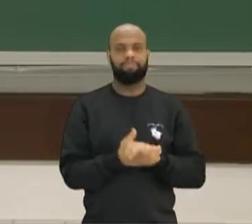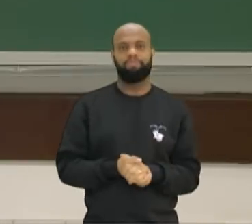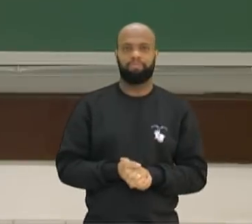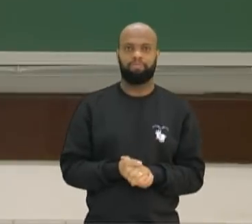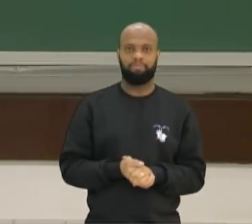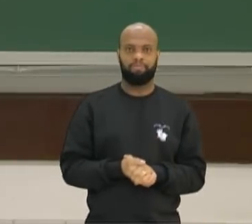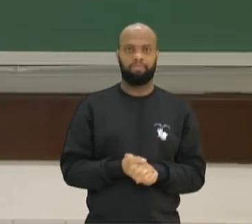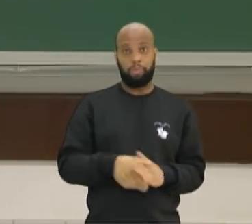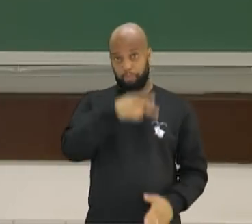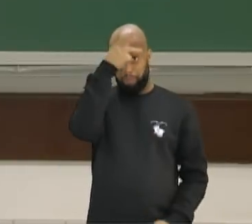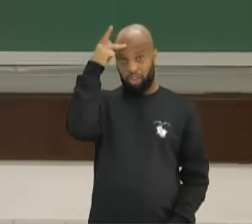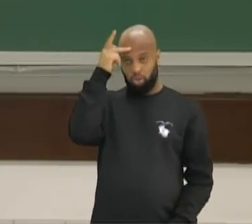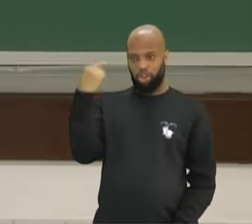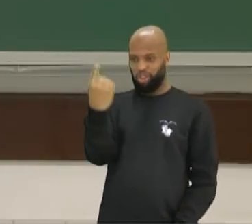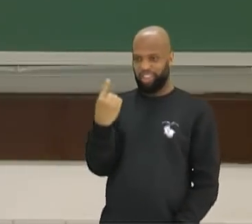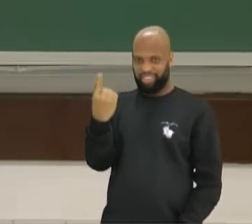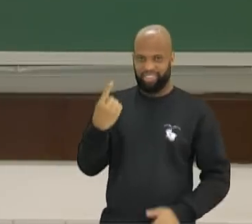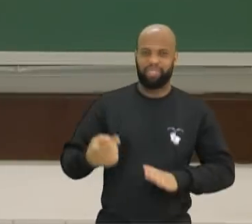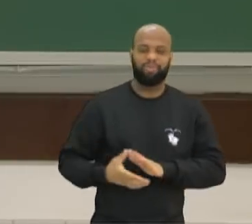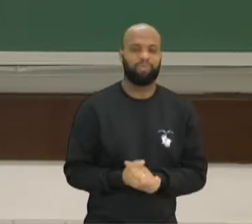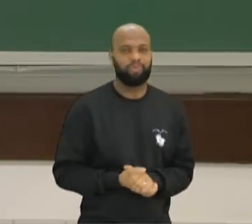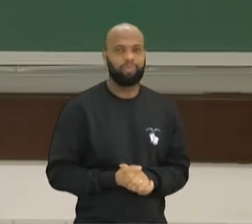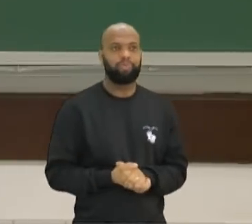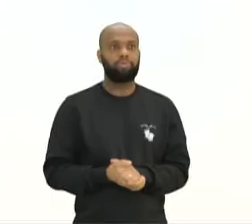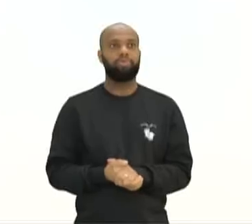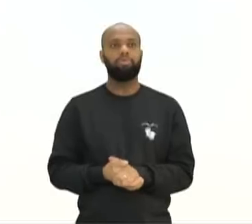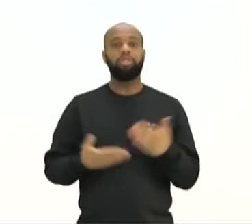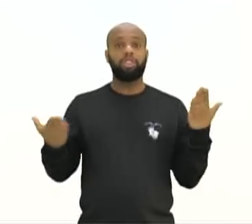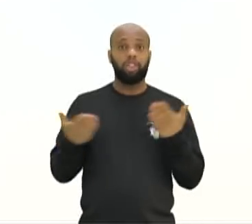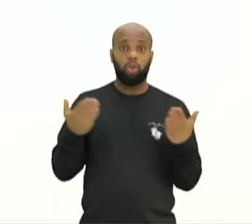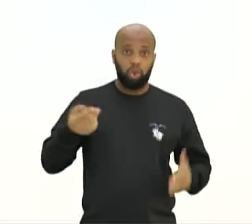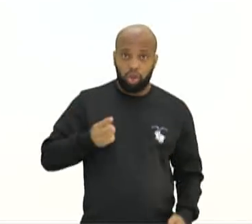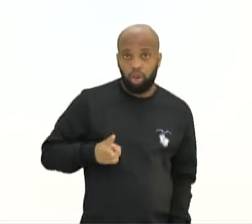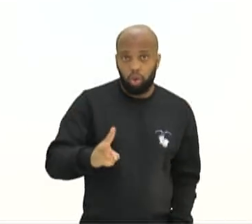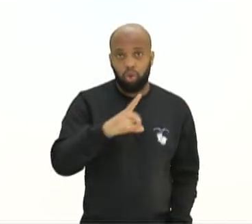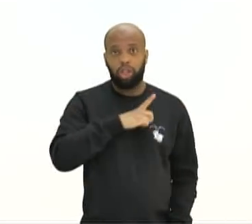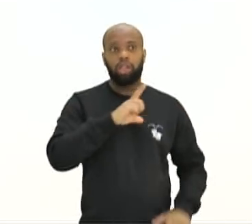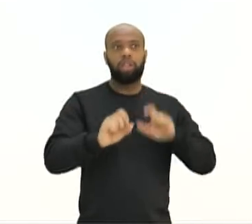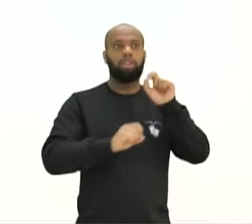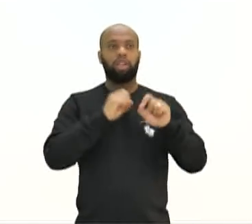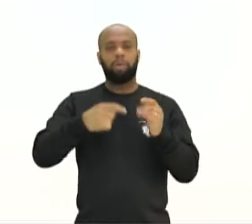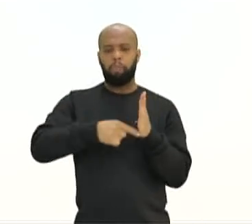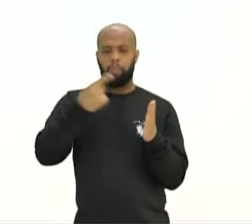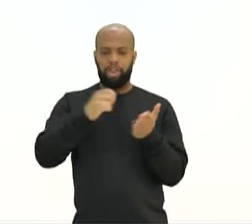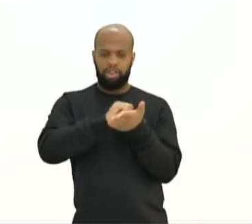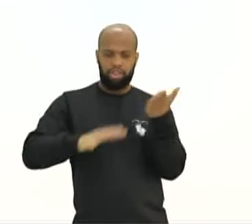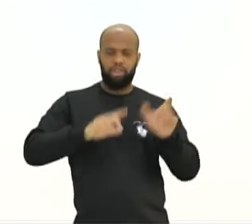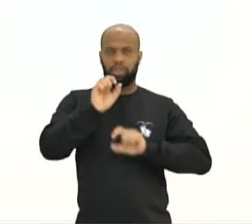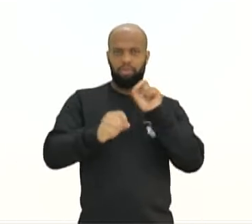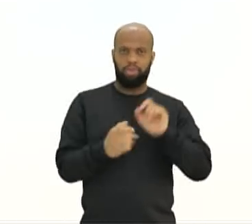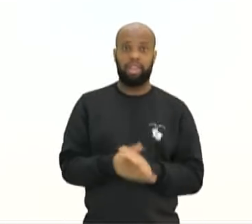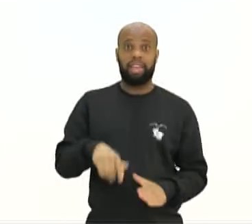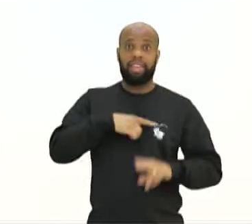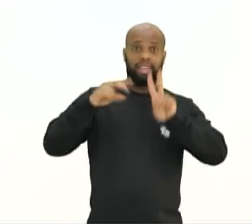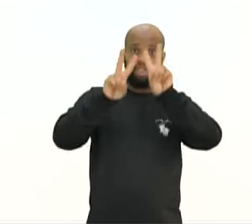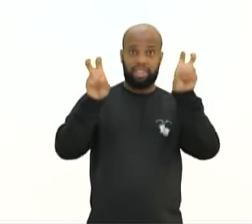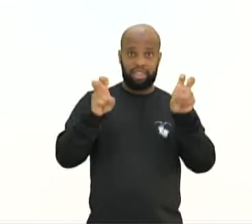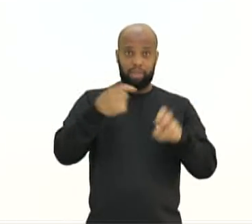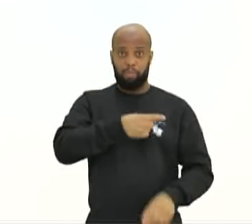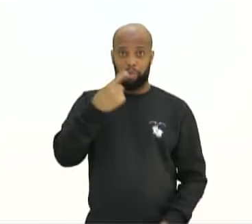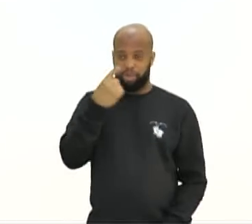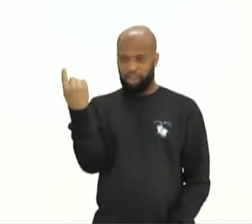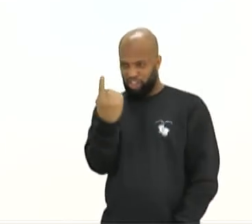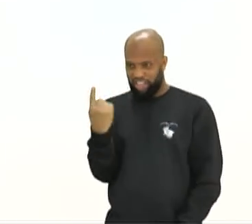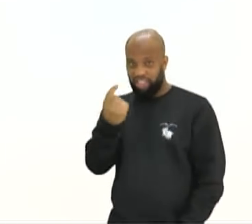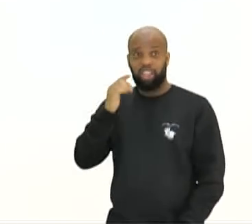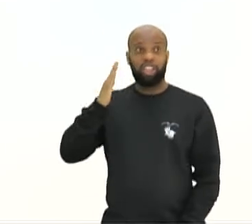só. Continuando, nós temos a nossa primeira atividade, que é, pelo título A Primeira Só,